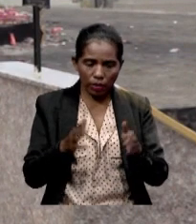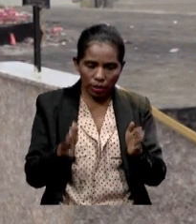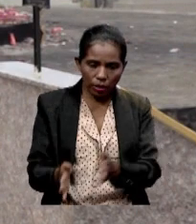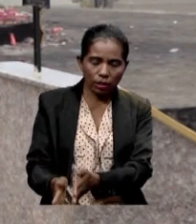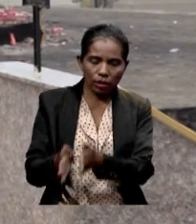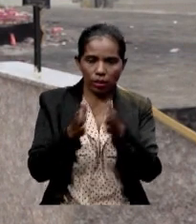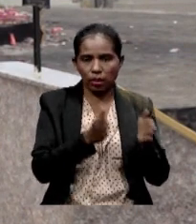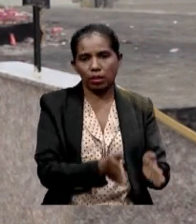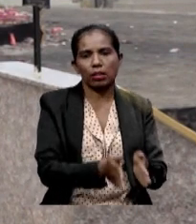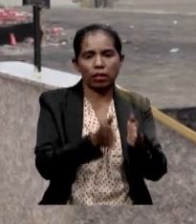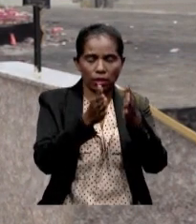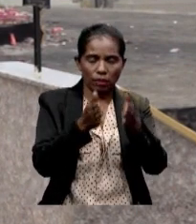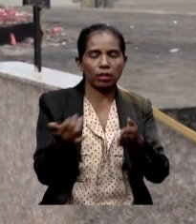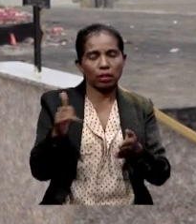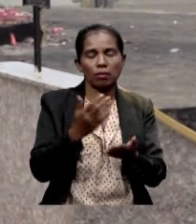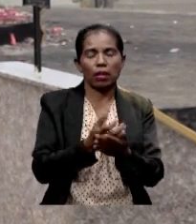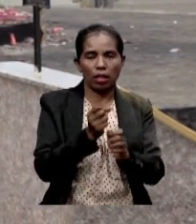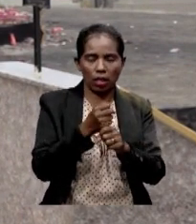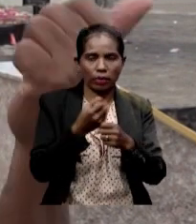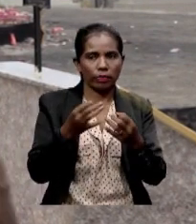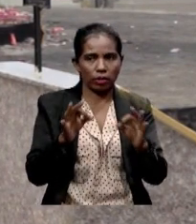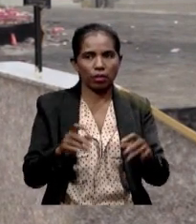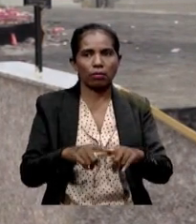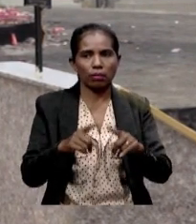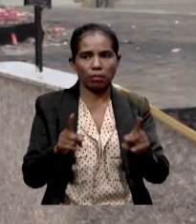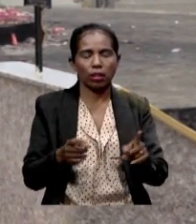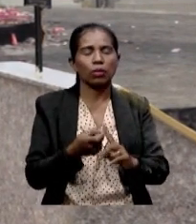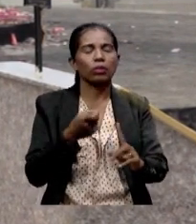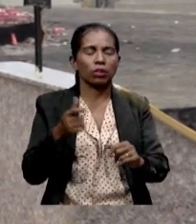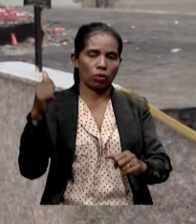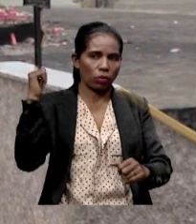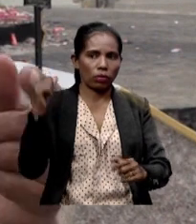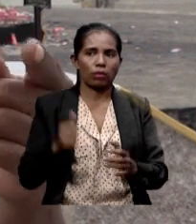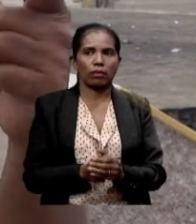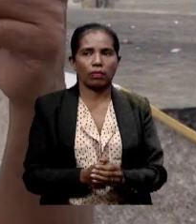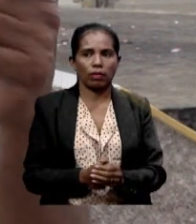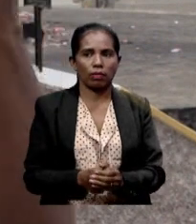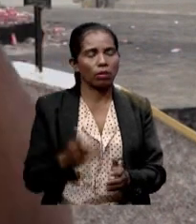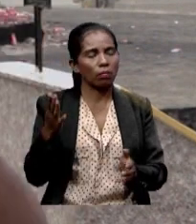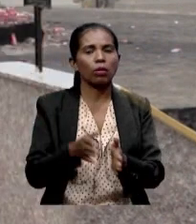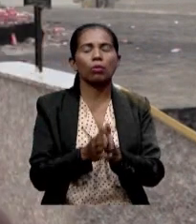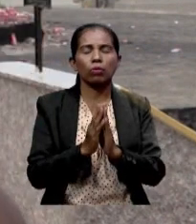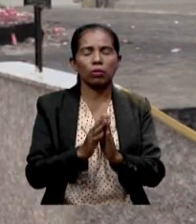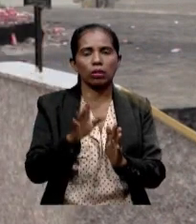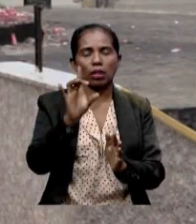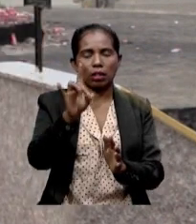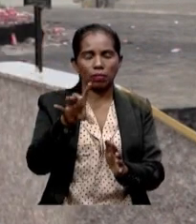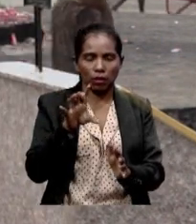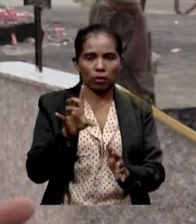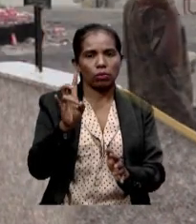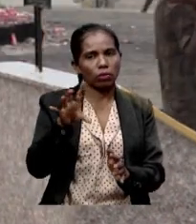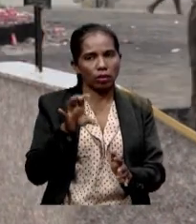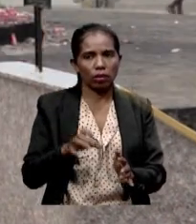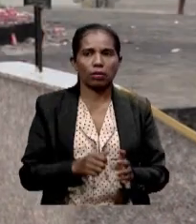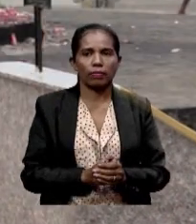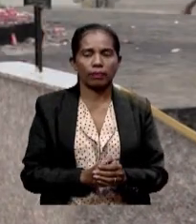mahal hutu. Idan ene dala barakona sane, mas balu mai furu skotu, dan fale, oh idanabane husu se cento e cento hauri ane boso. Idu